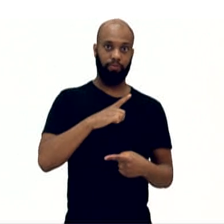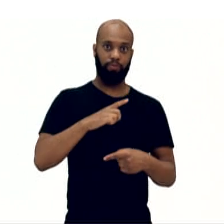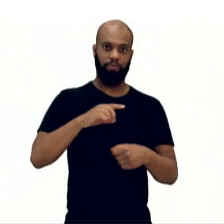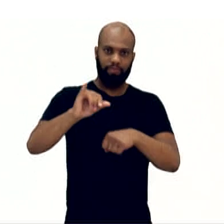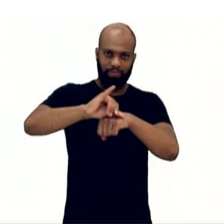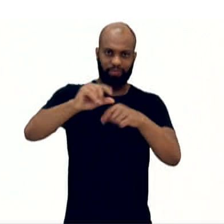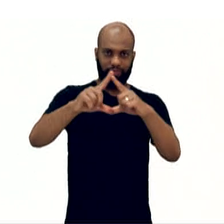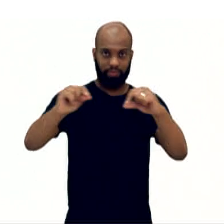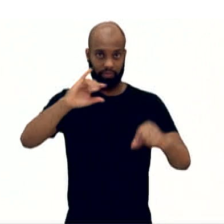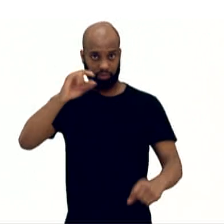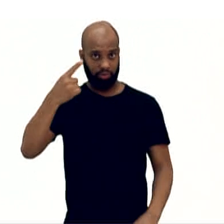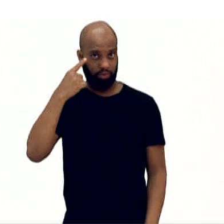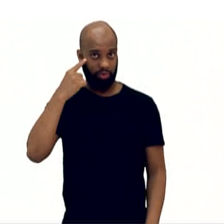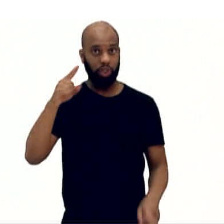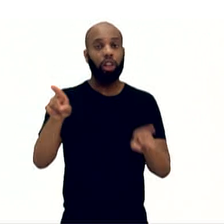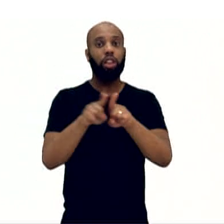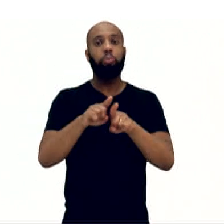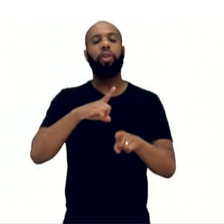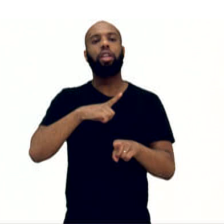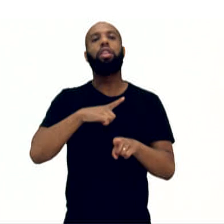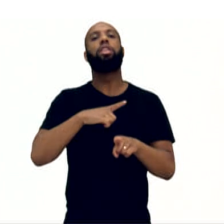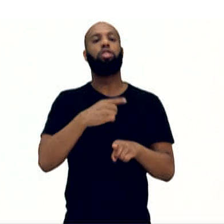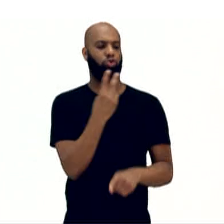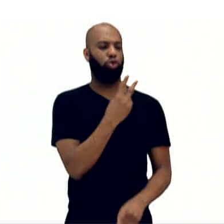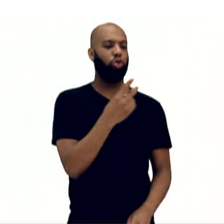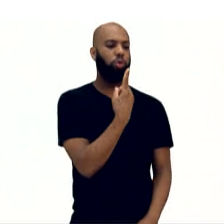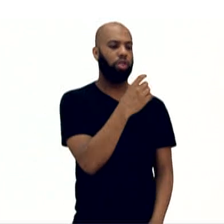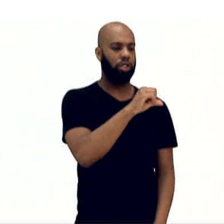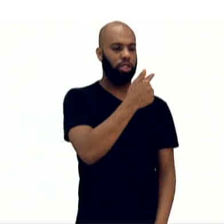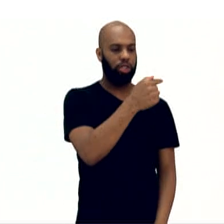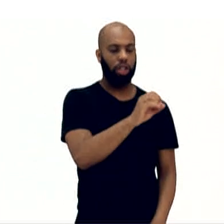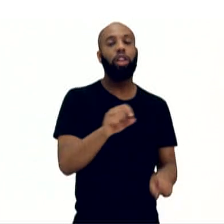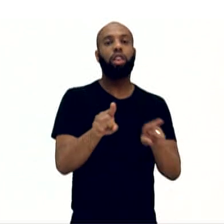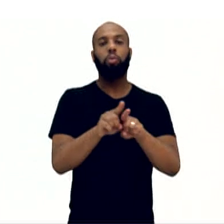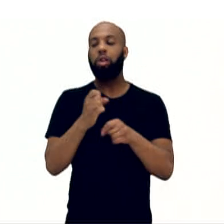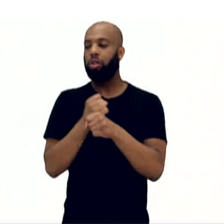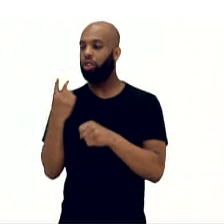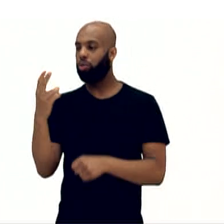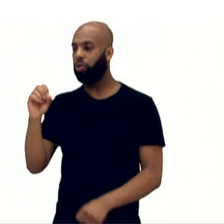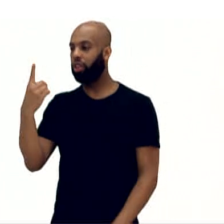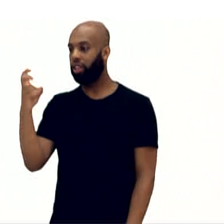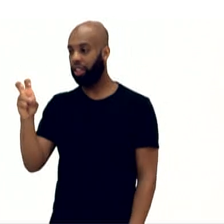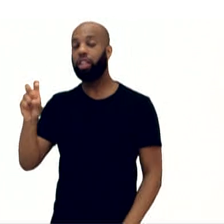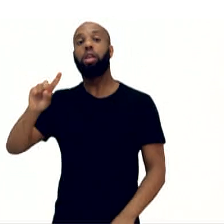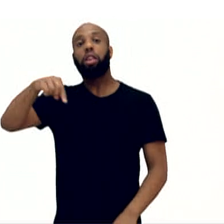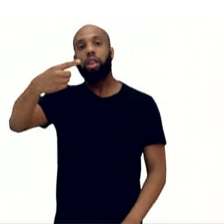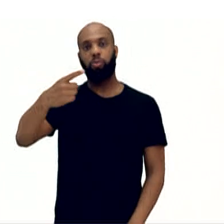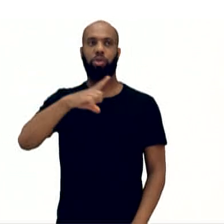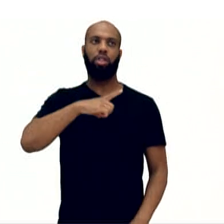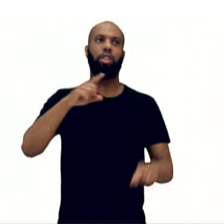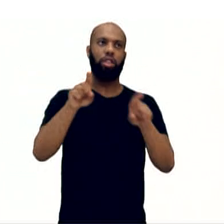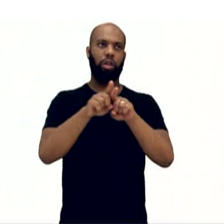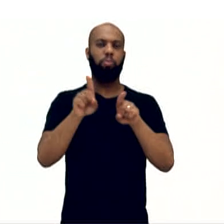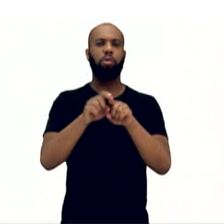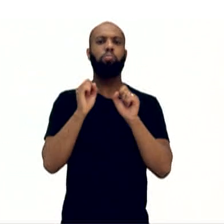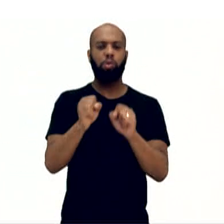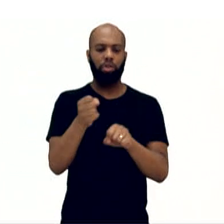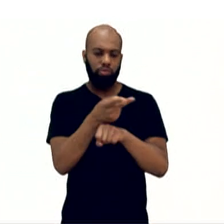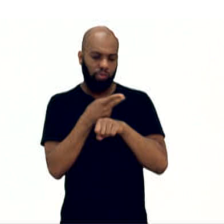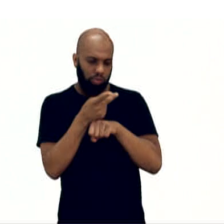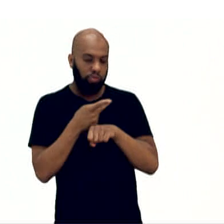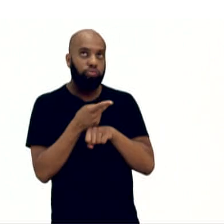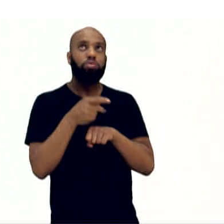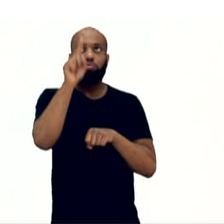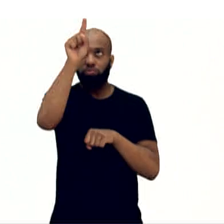aparece aqui em 1970 e também aparece em 2015. Mas aí depois vocês poderiam buscar ali na